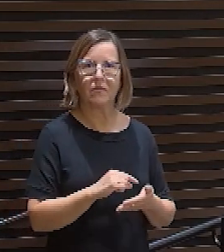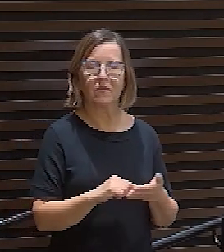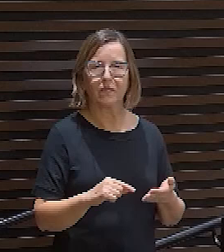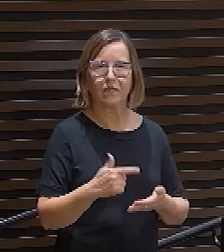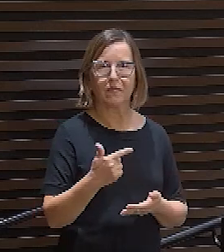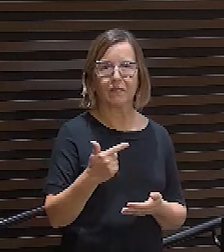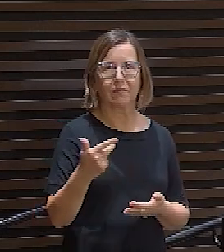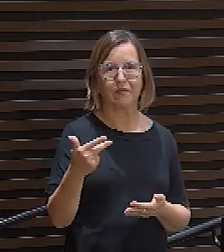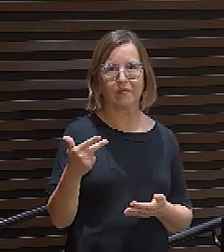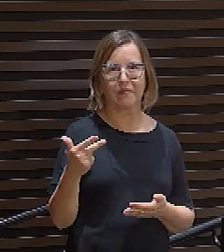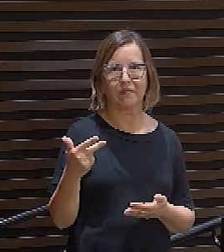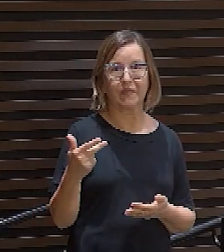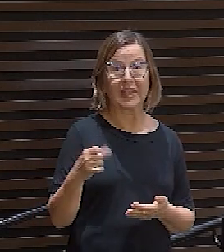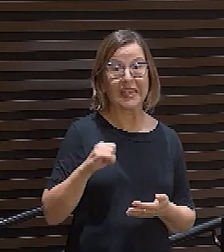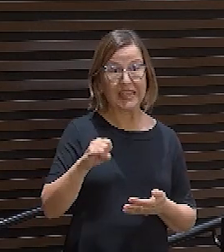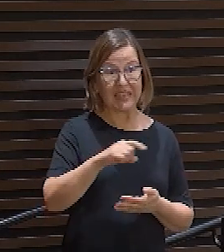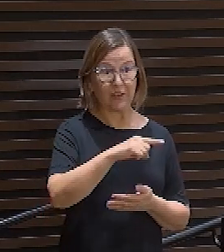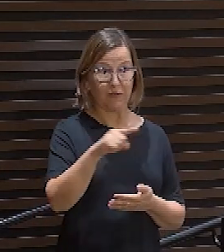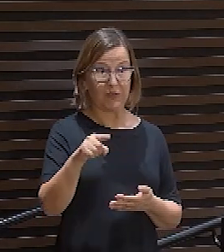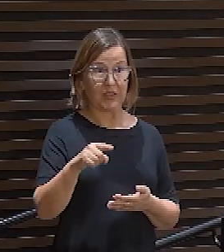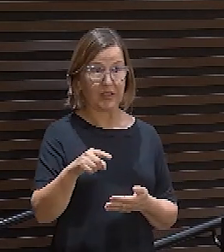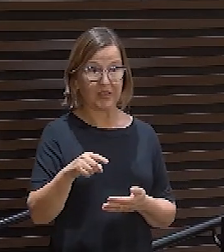Se é que permaneceis na fé,